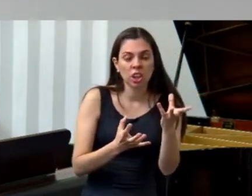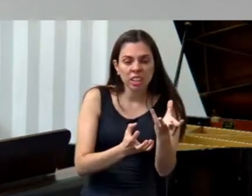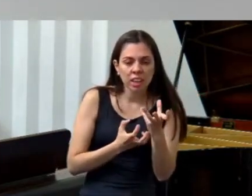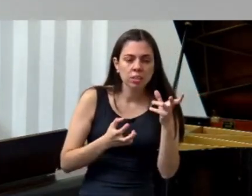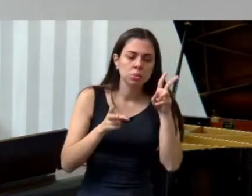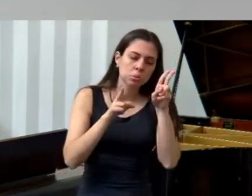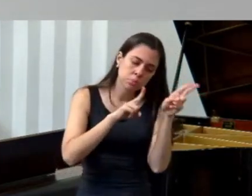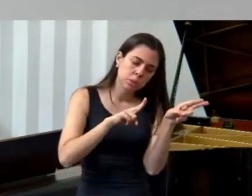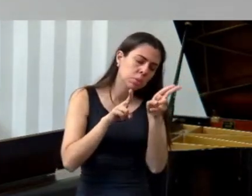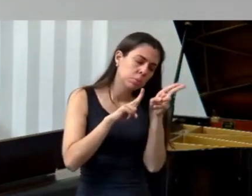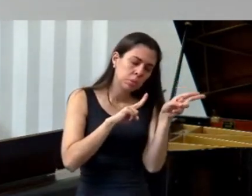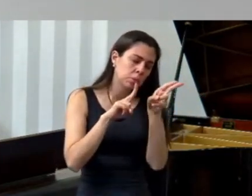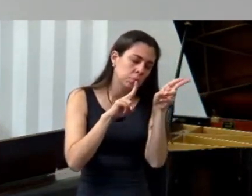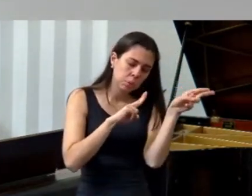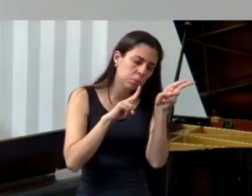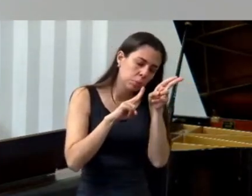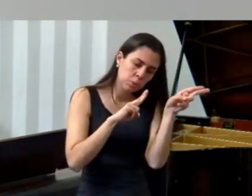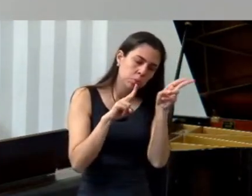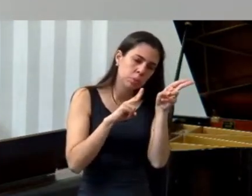dormir.